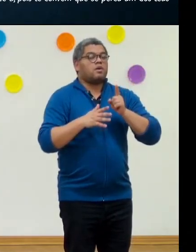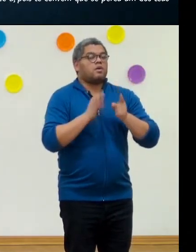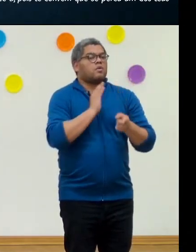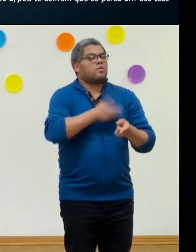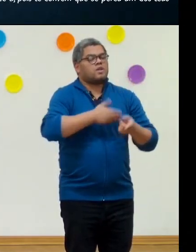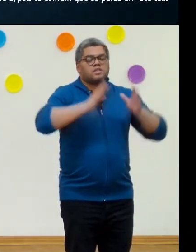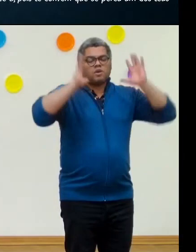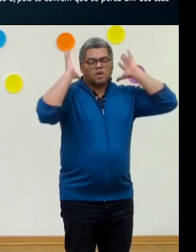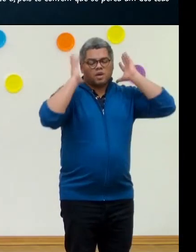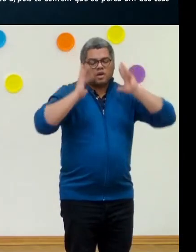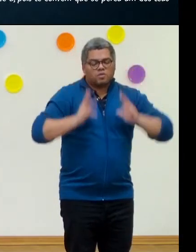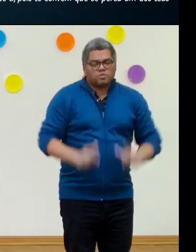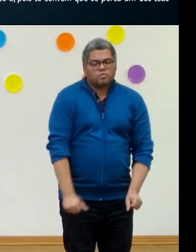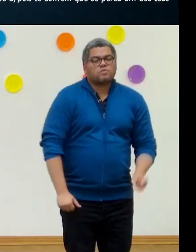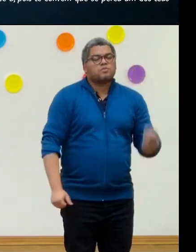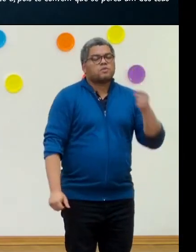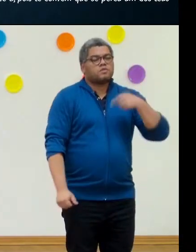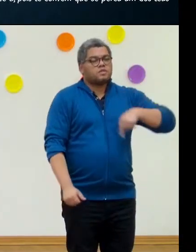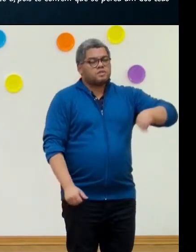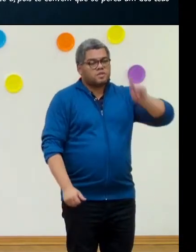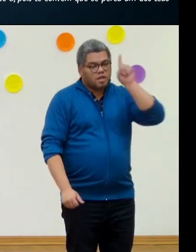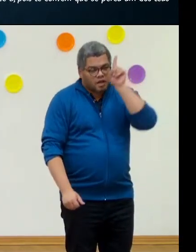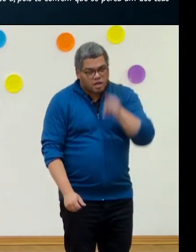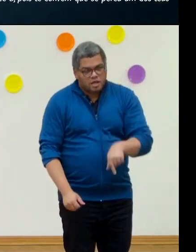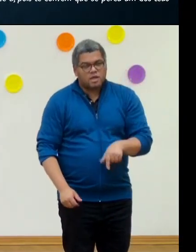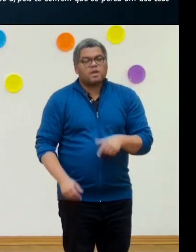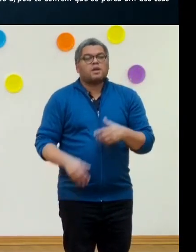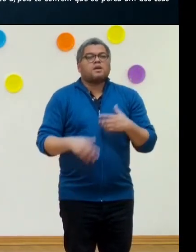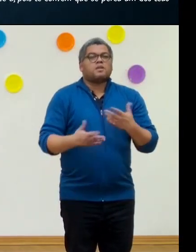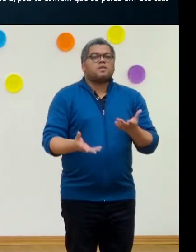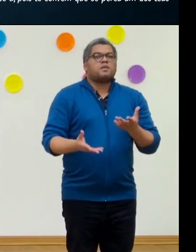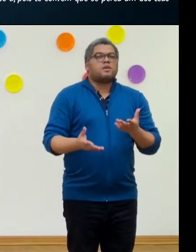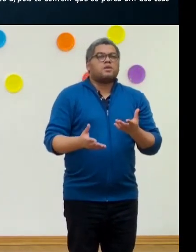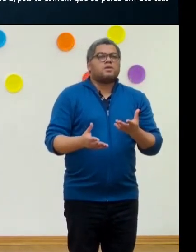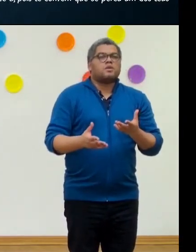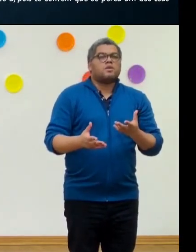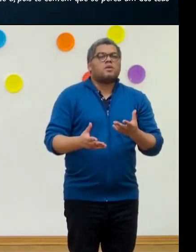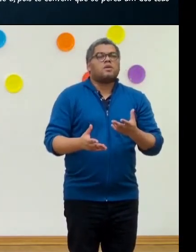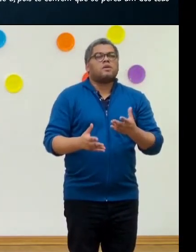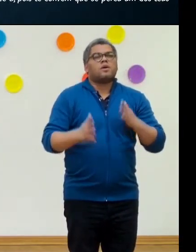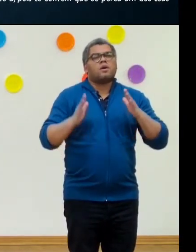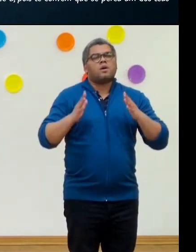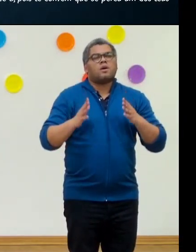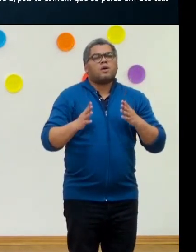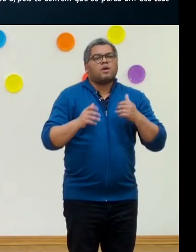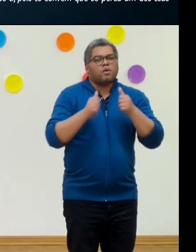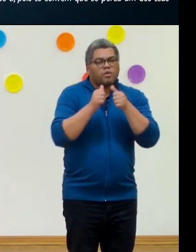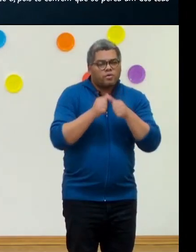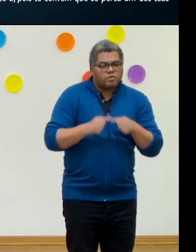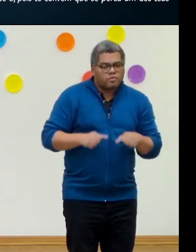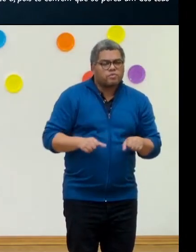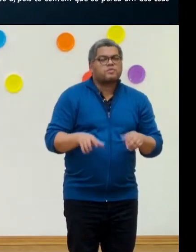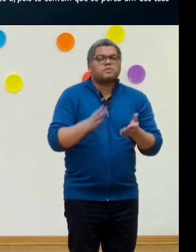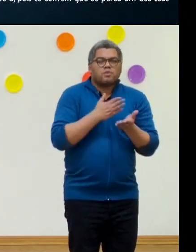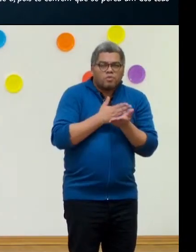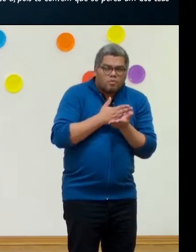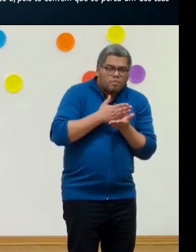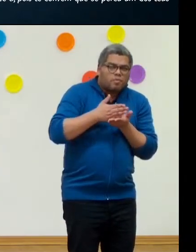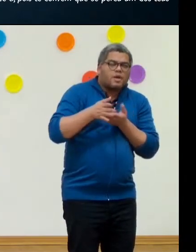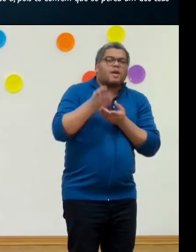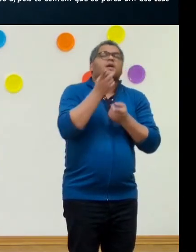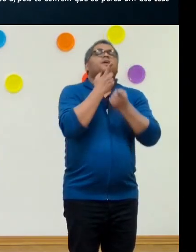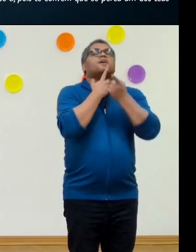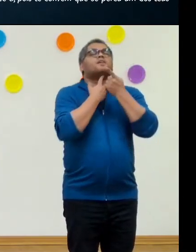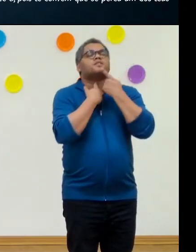você é. É tudo o que você é. Então é onde mora a nossa inclinação. É onde nasce o desejo.